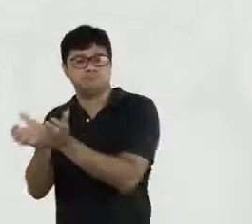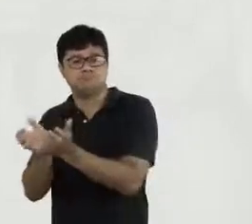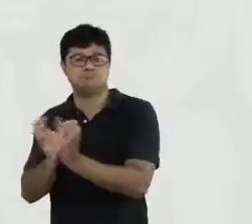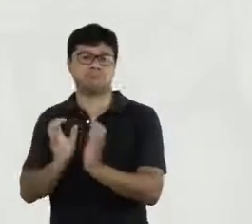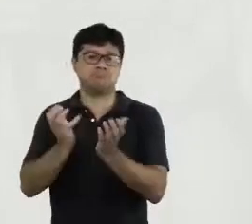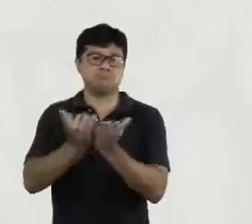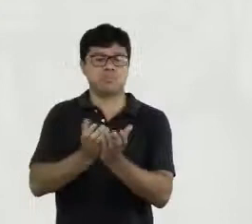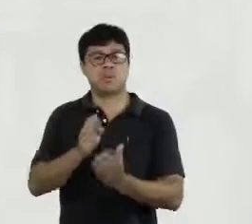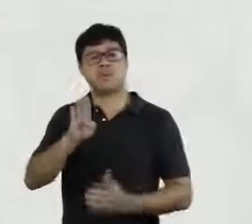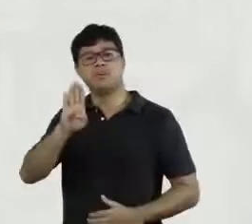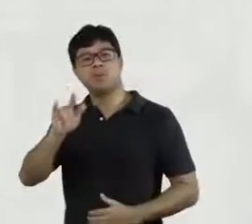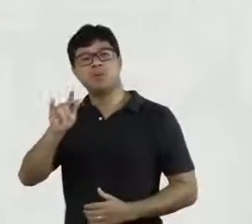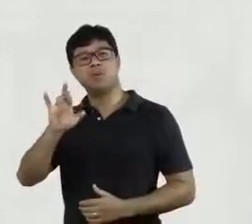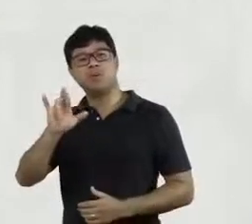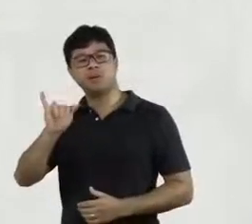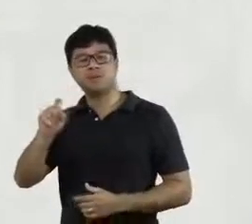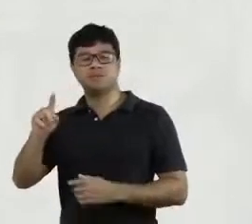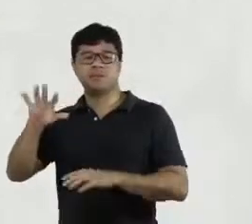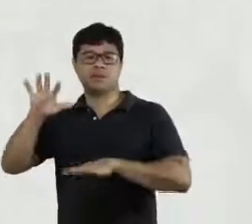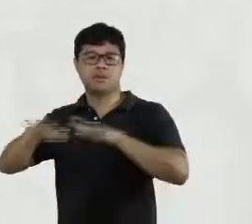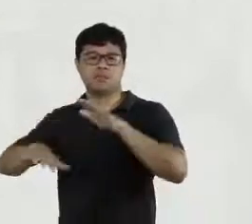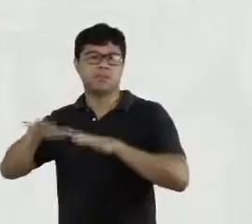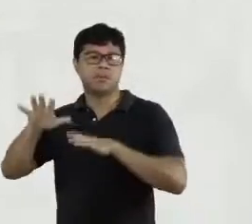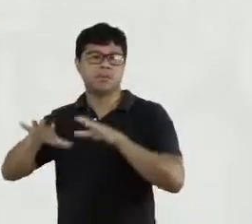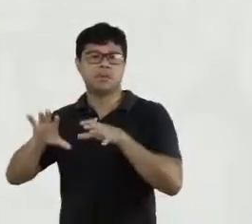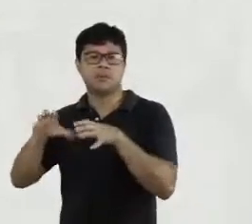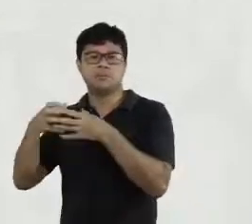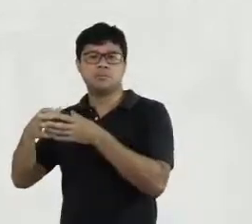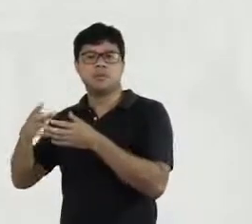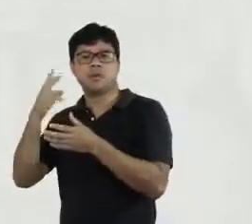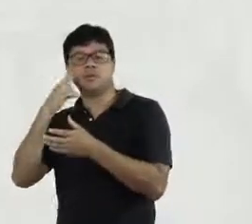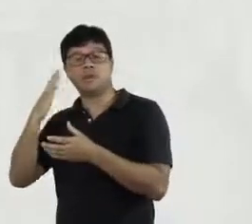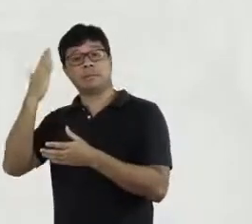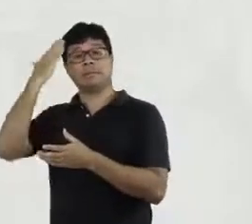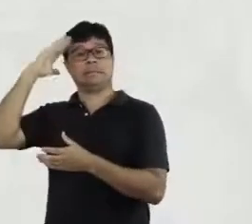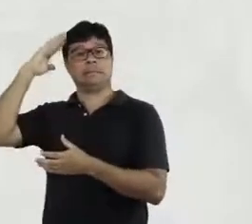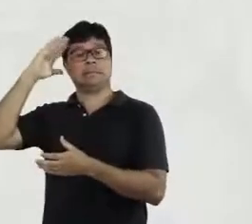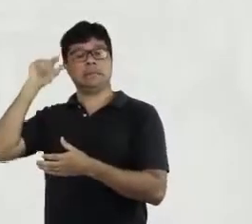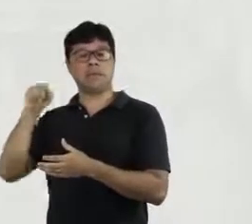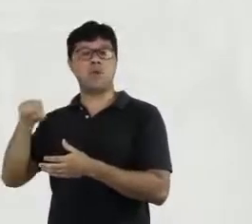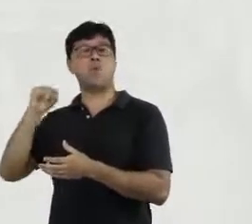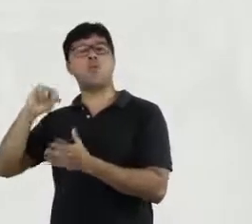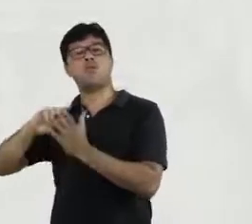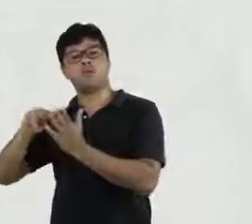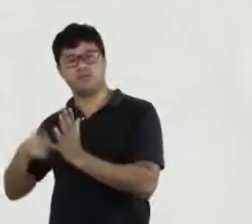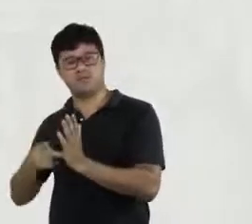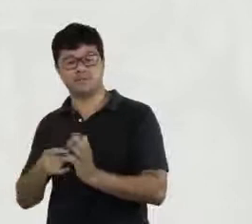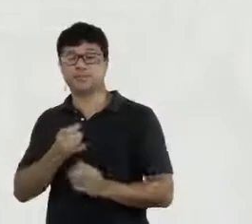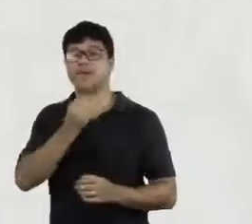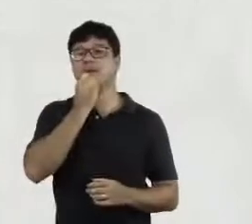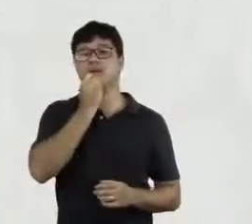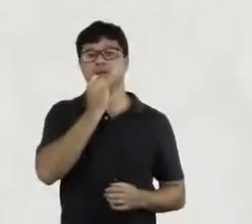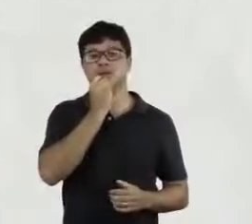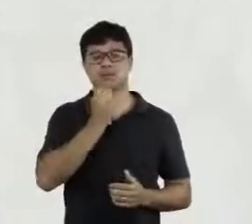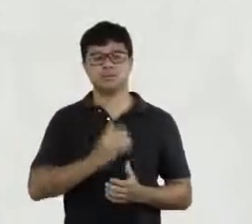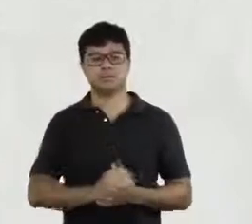classificar as bibliografias conforme a sua inteligibilidade. Por